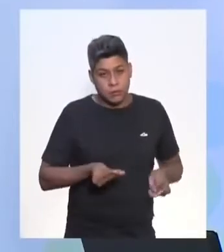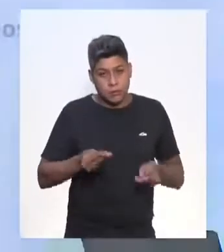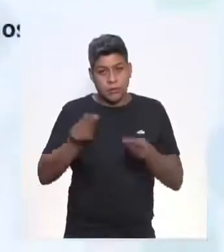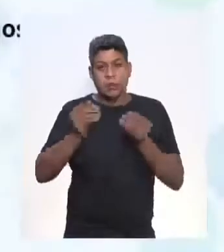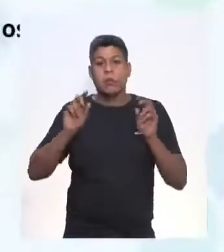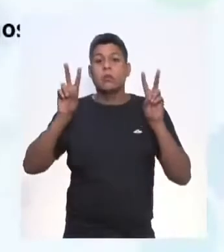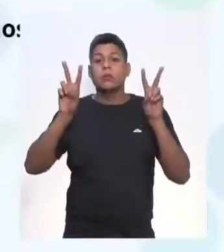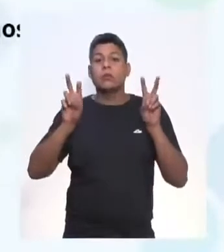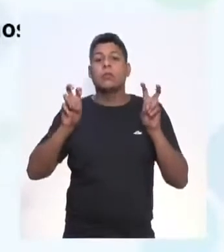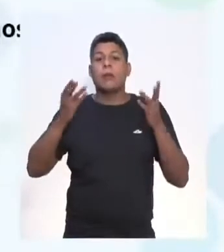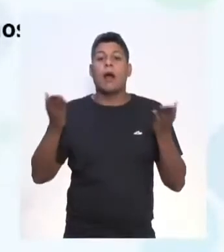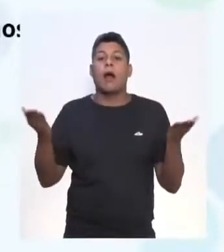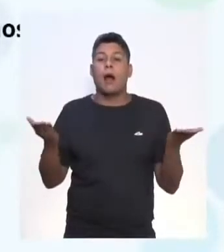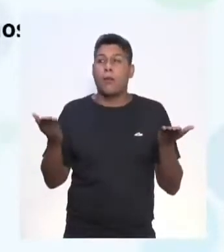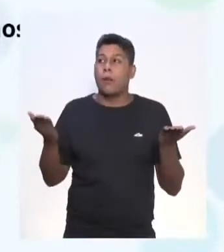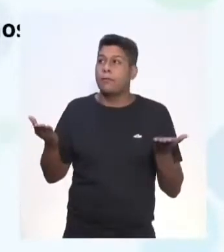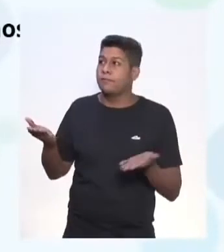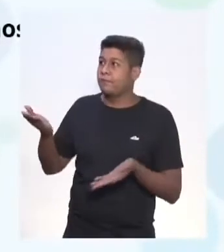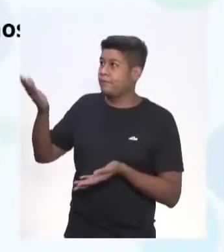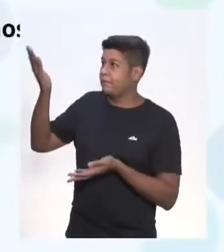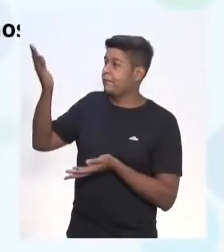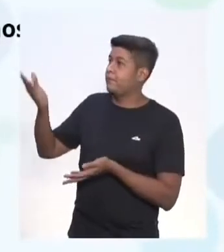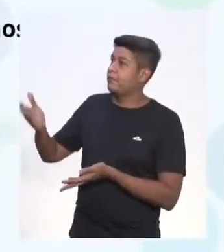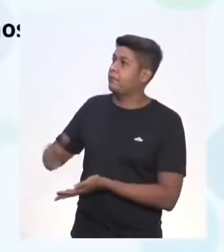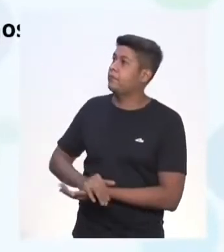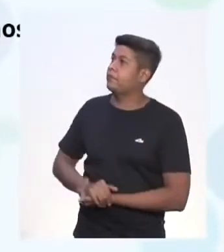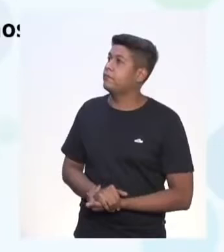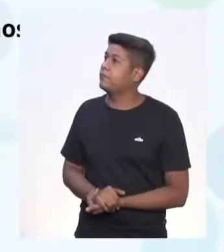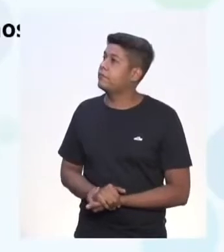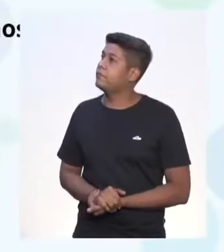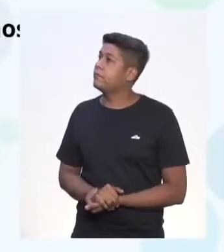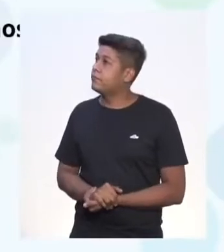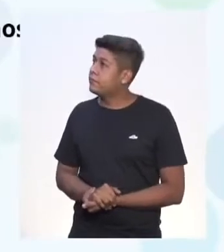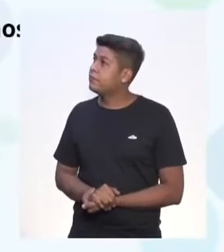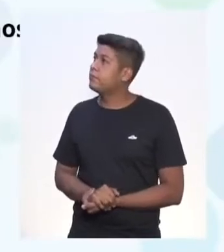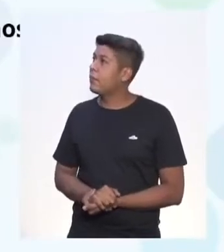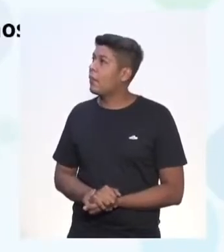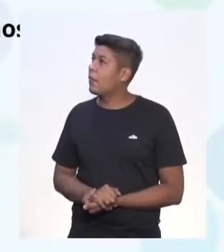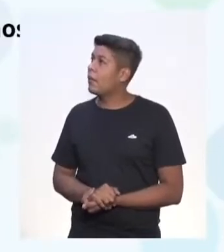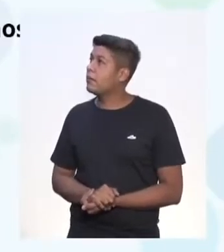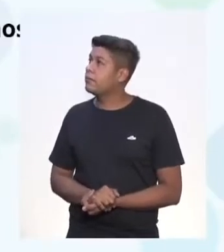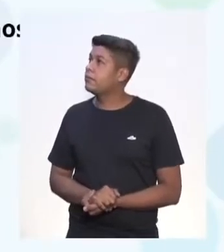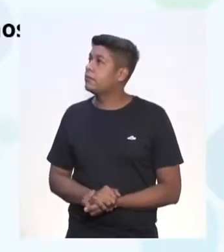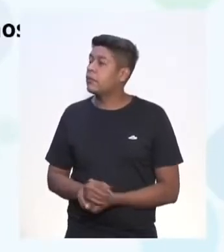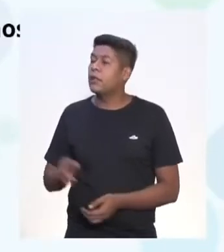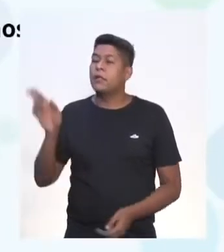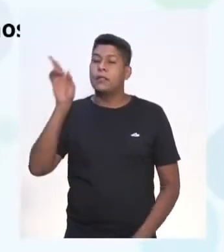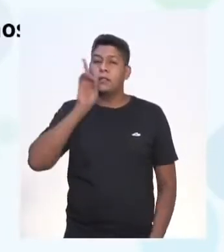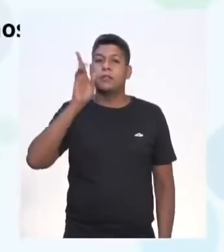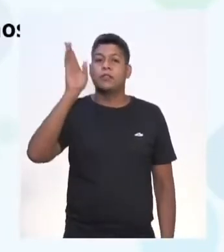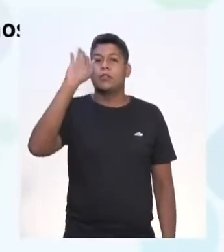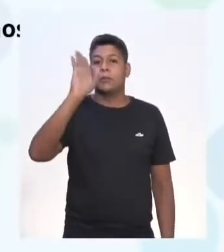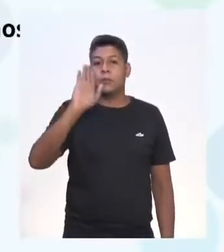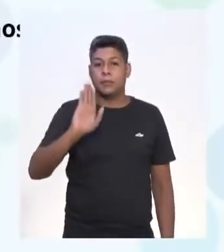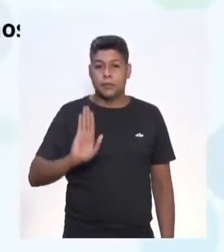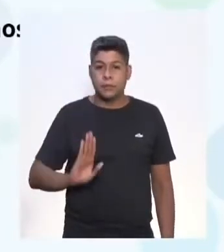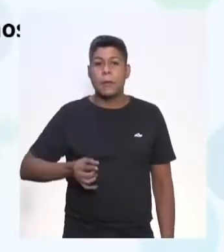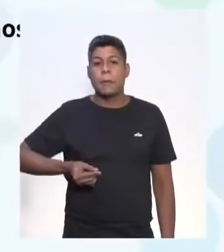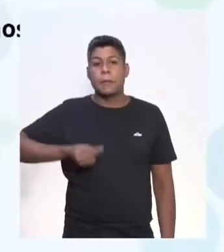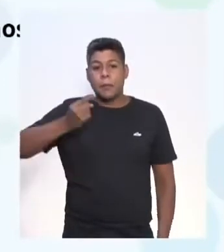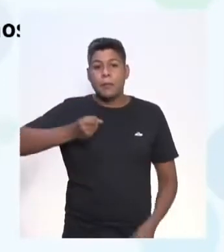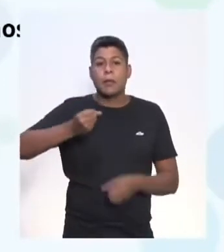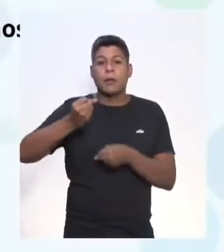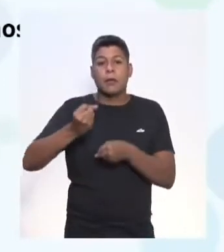o título da aula na tela. História do Brasil, Processos Históricos da Primeira